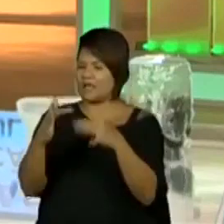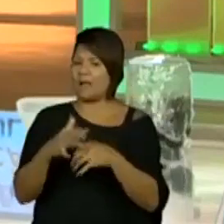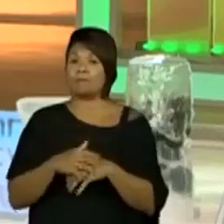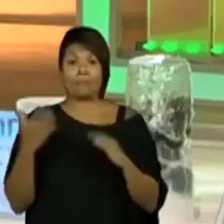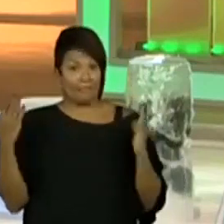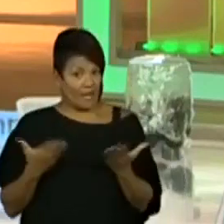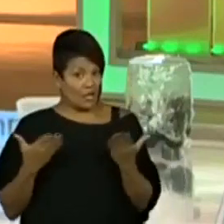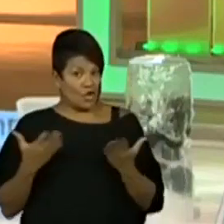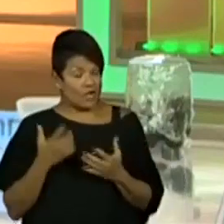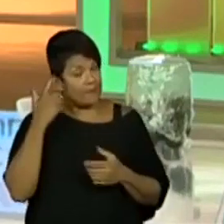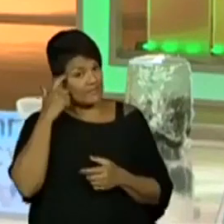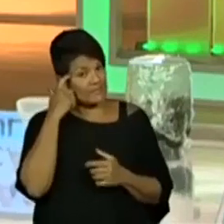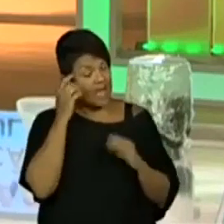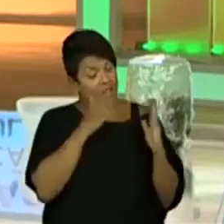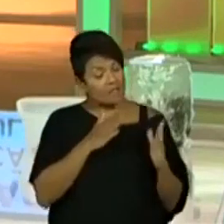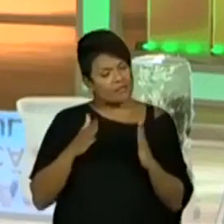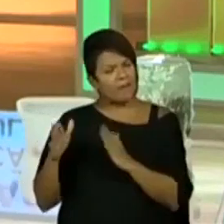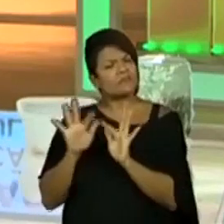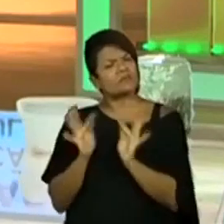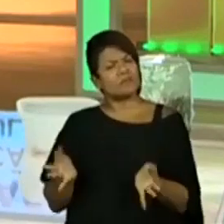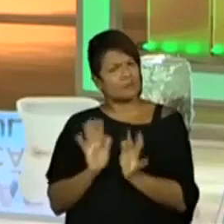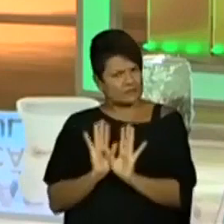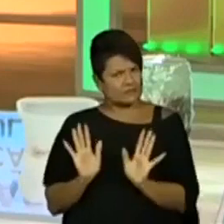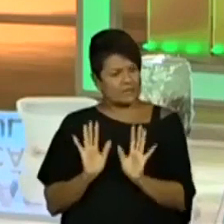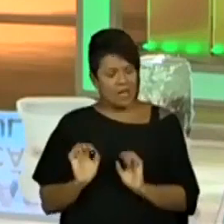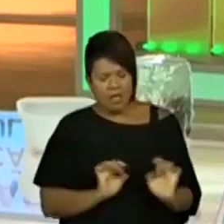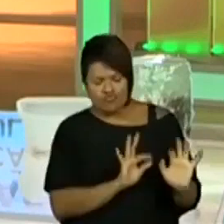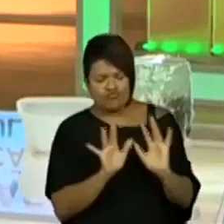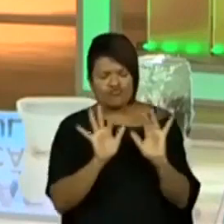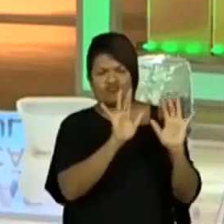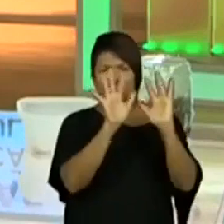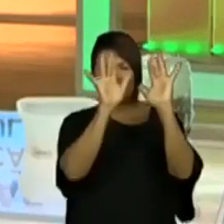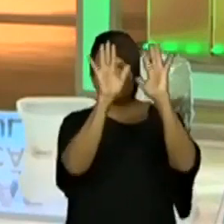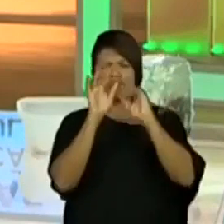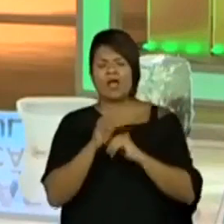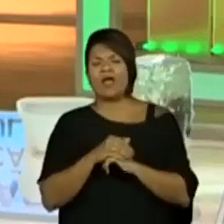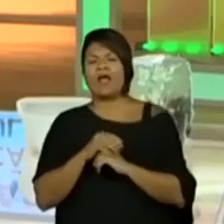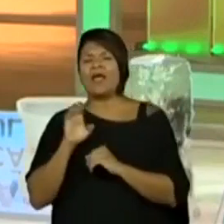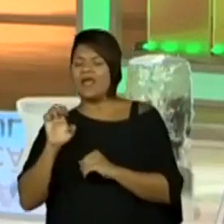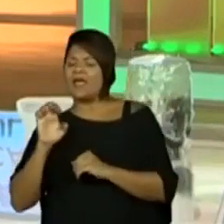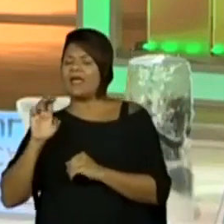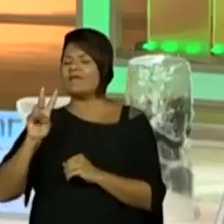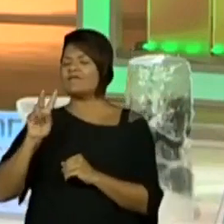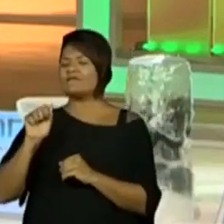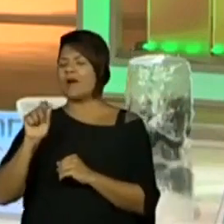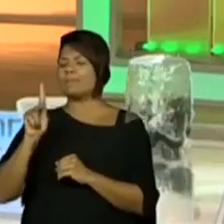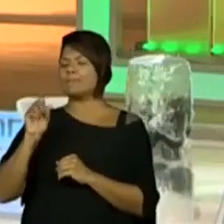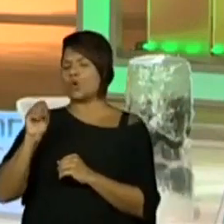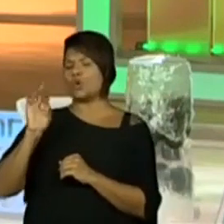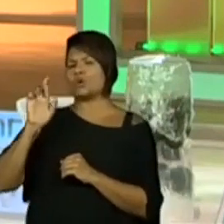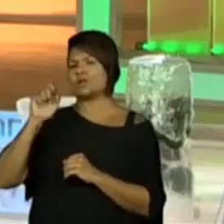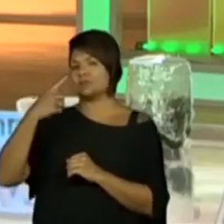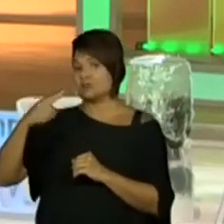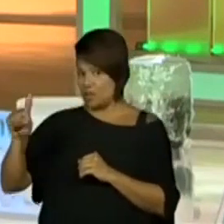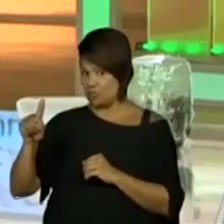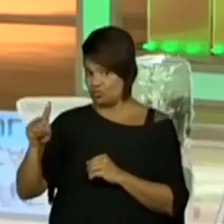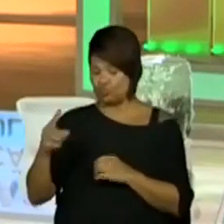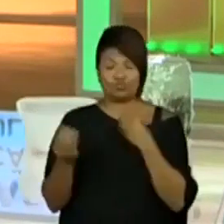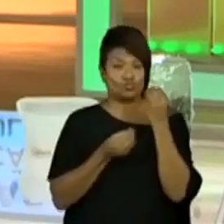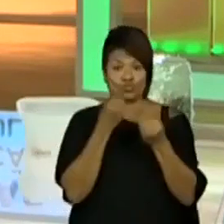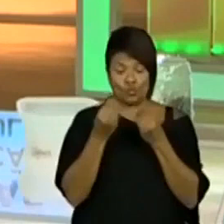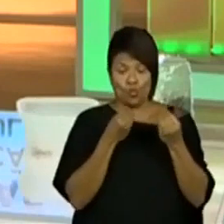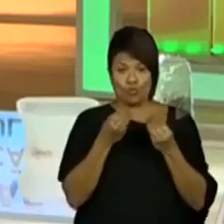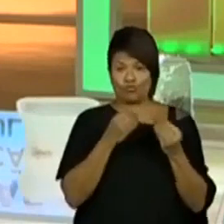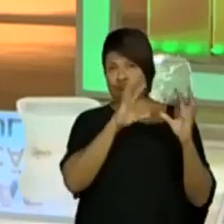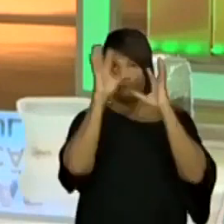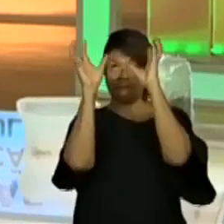você pensar nessas etapas. Na evaporação, né? Quando e como ocorre essa evaporação, onde que essa água